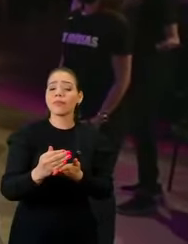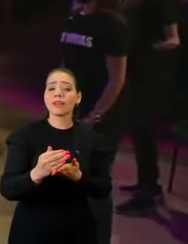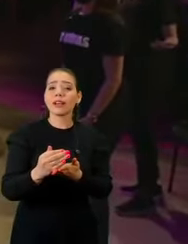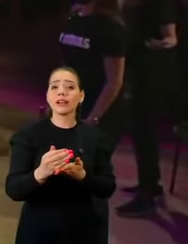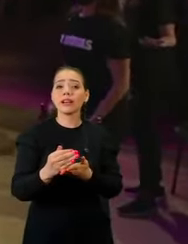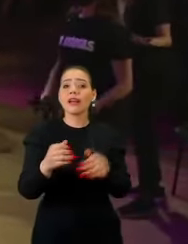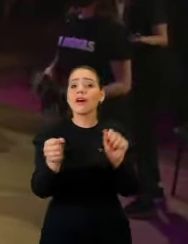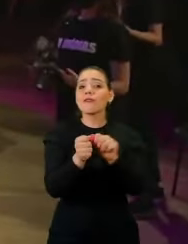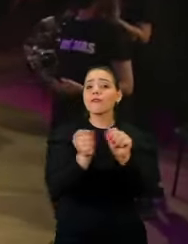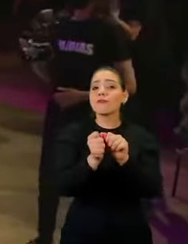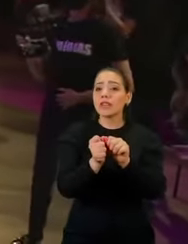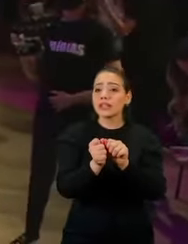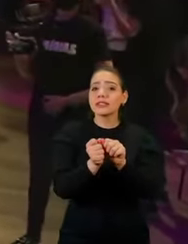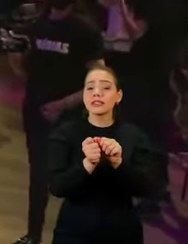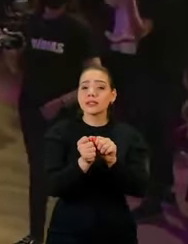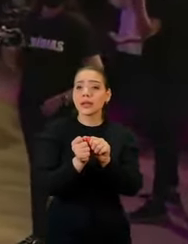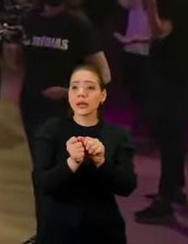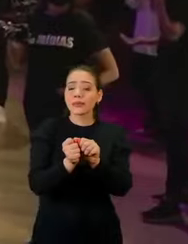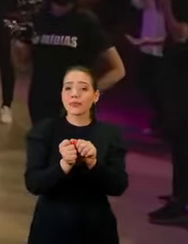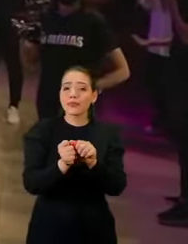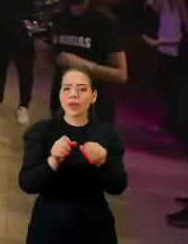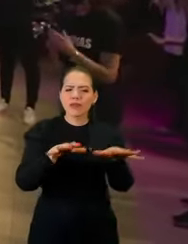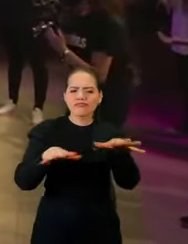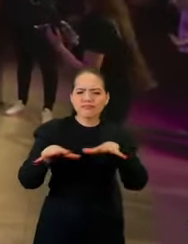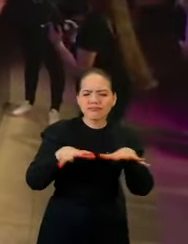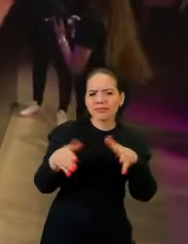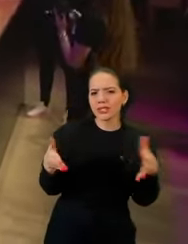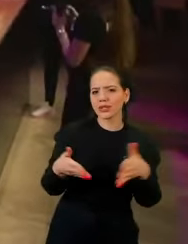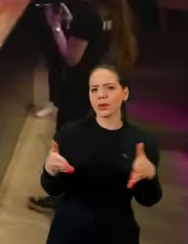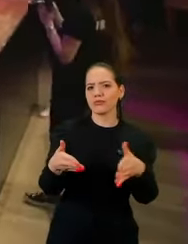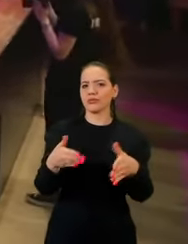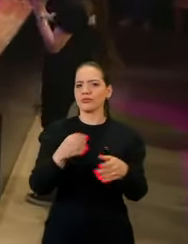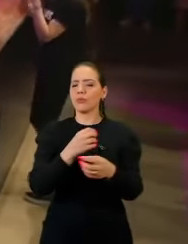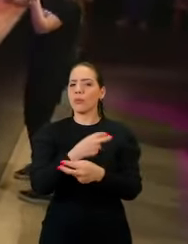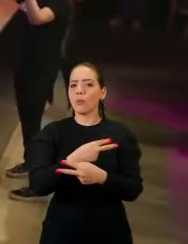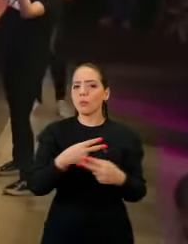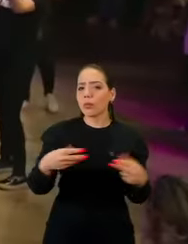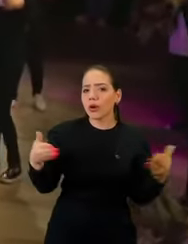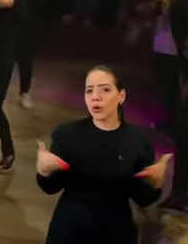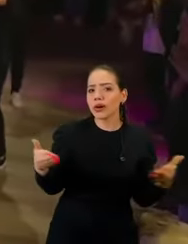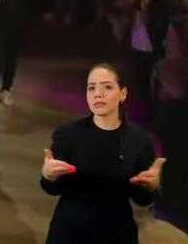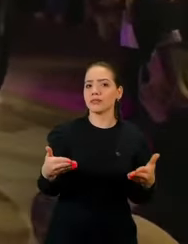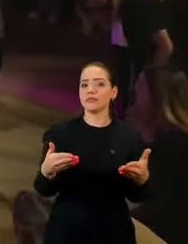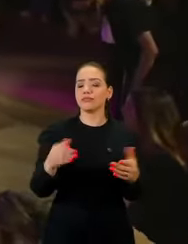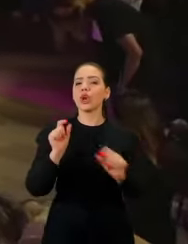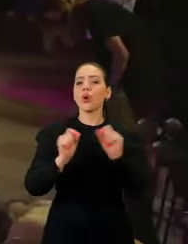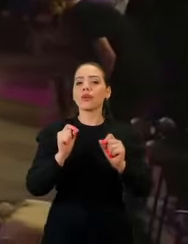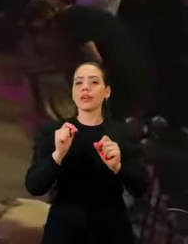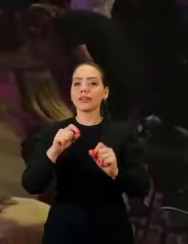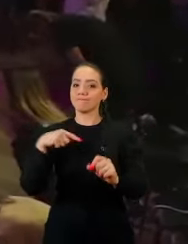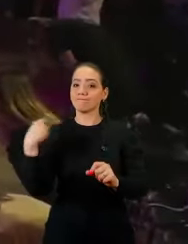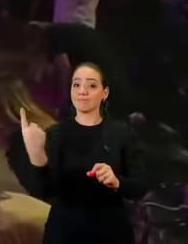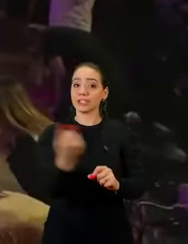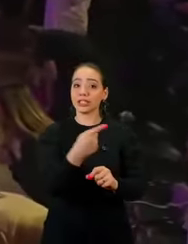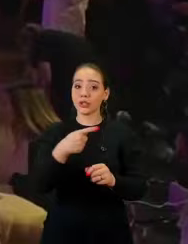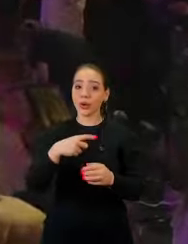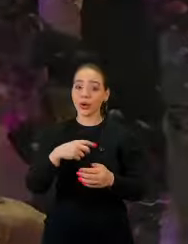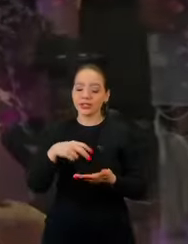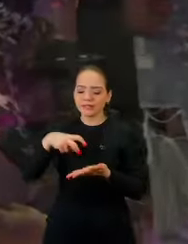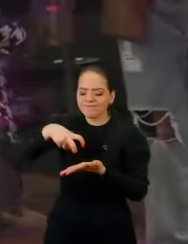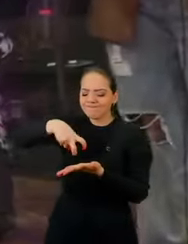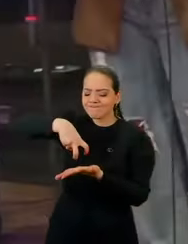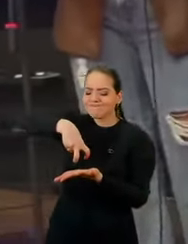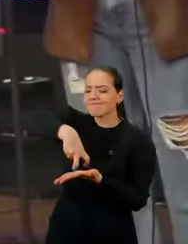Deus. Como você dizendo assim: Deus, eu não sou perfeita. Realmente eu canto mais do que